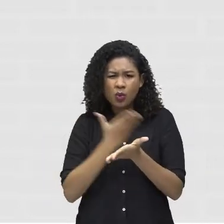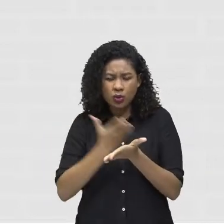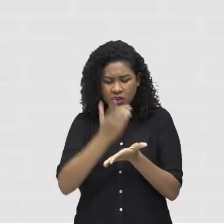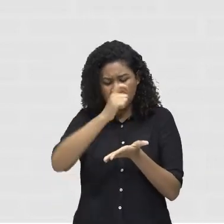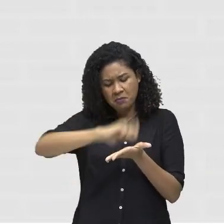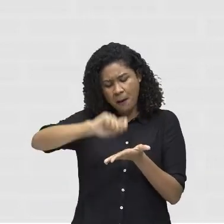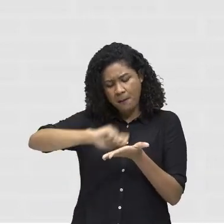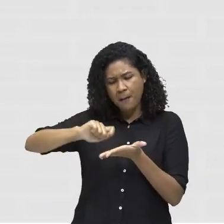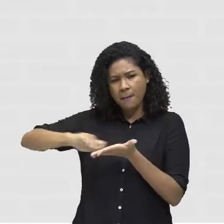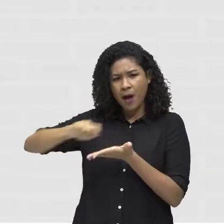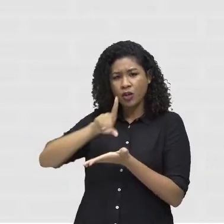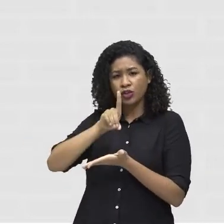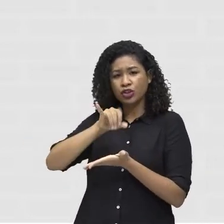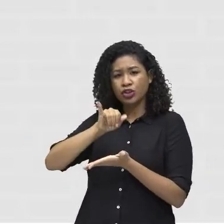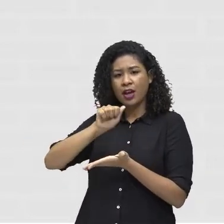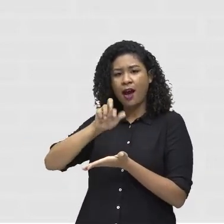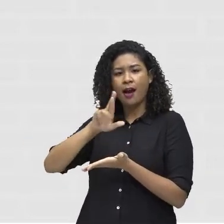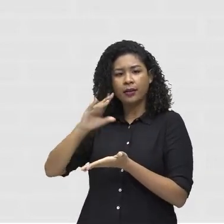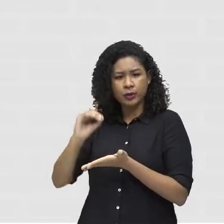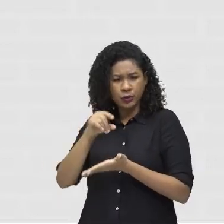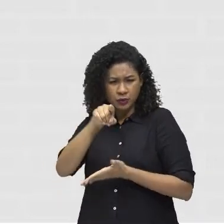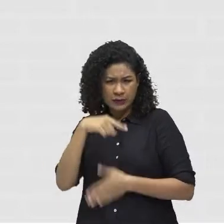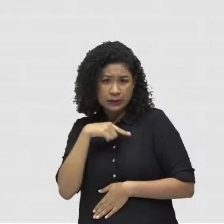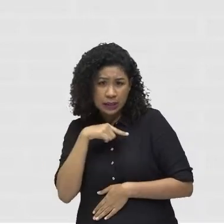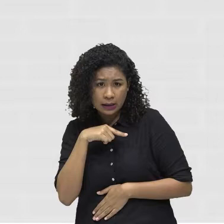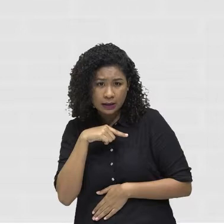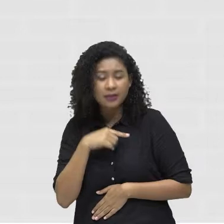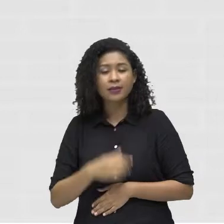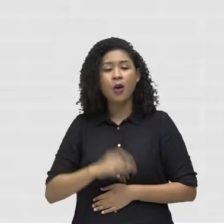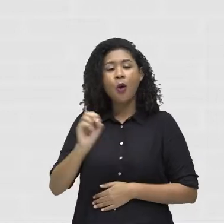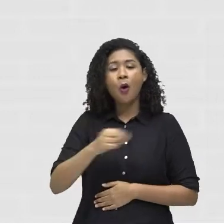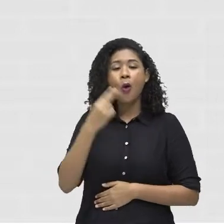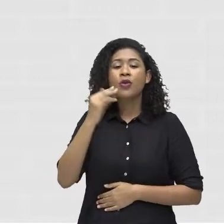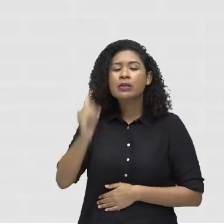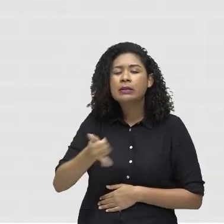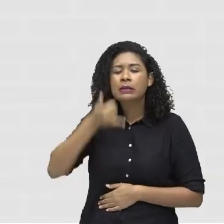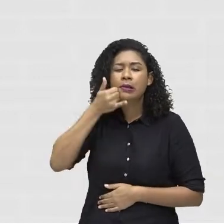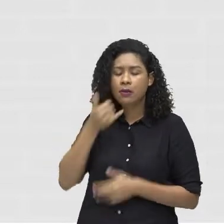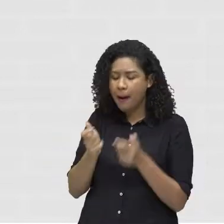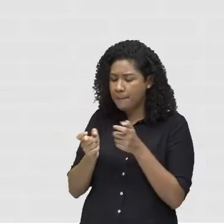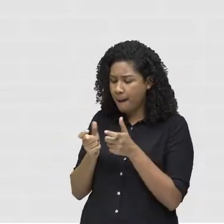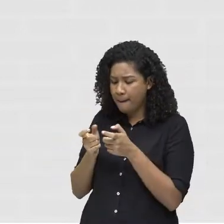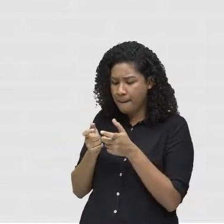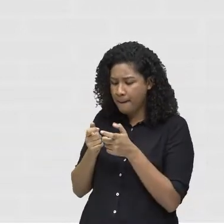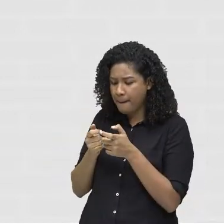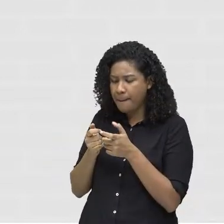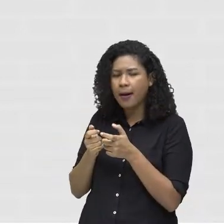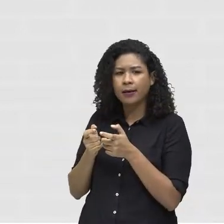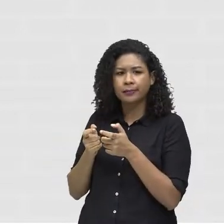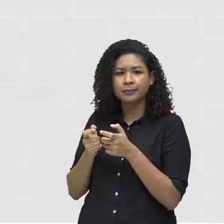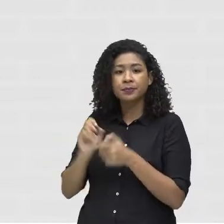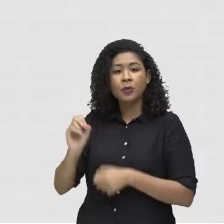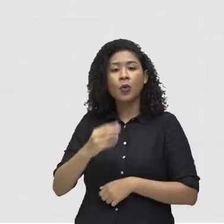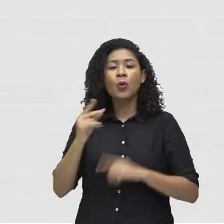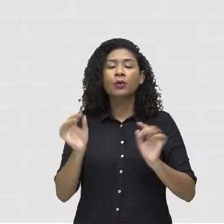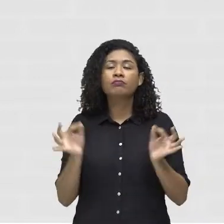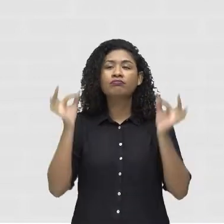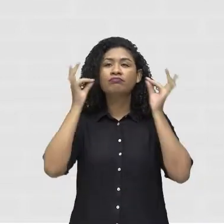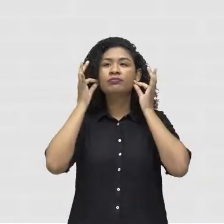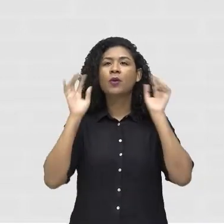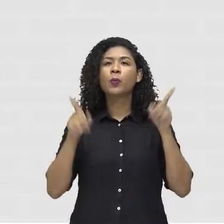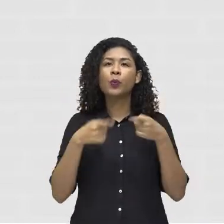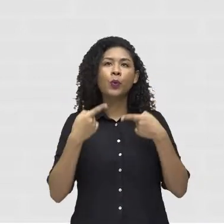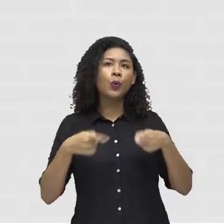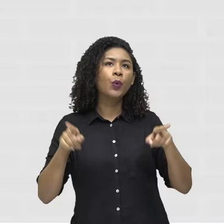no seu celular, se você gosta de registrar, ou música, né? Que de repente você gosta de ouvir uma música, você